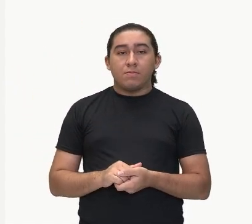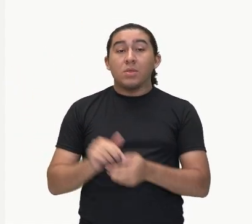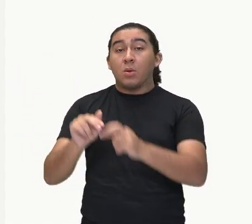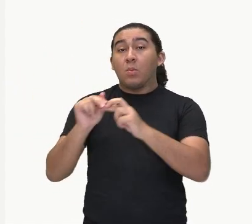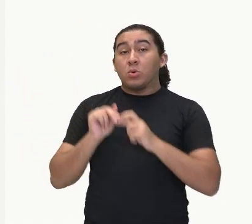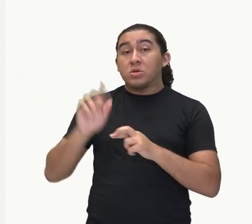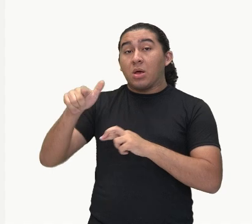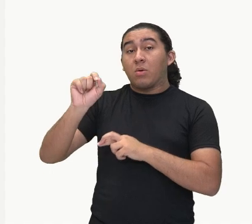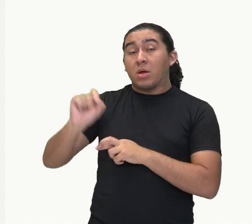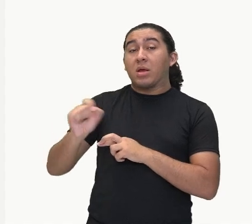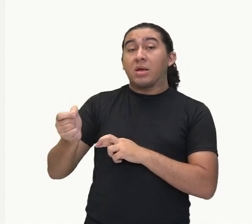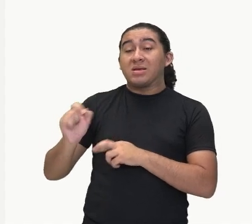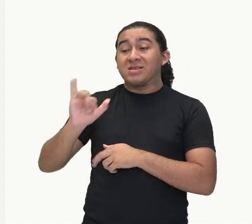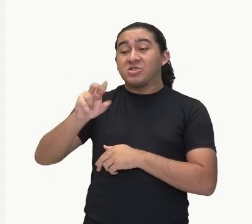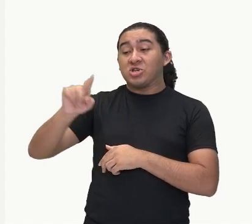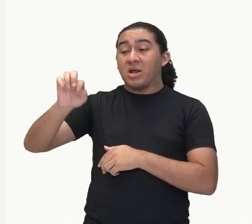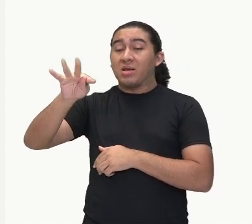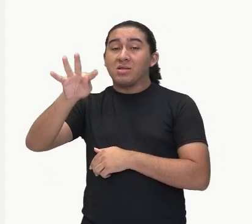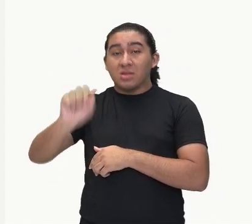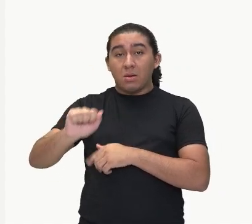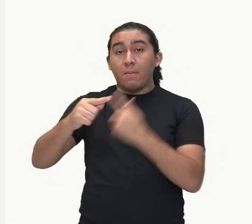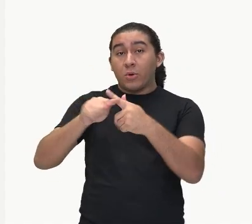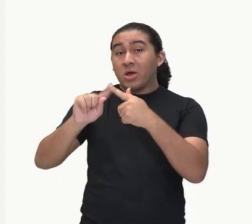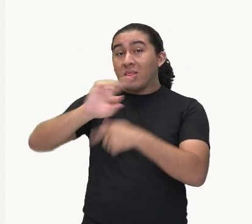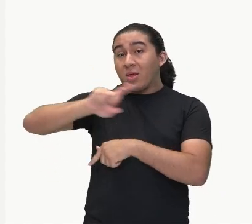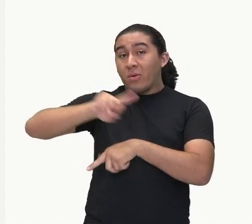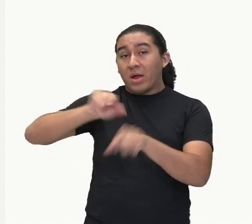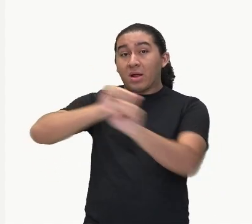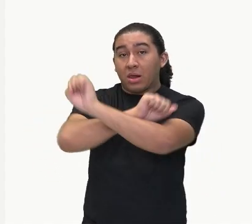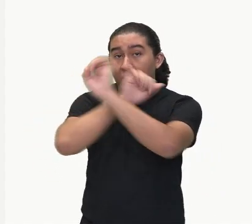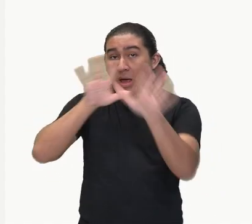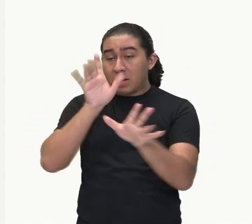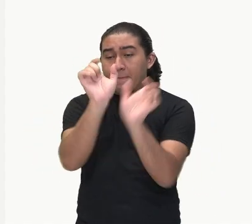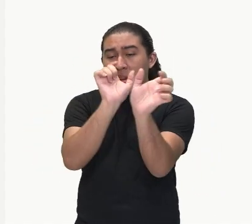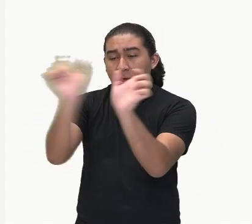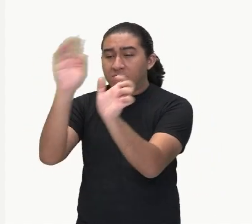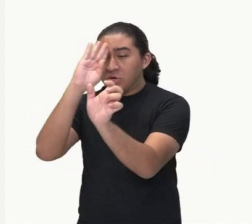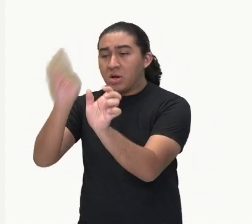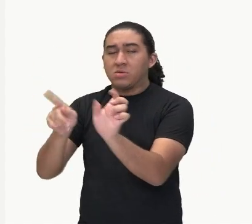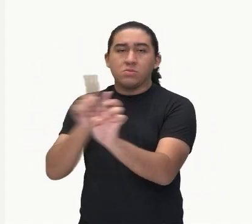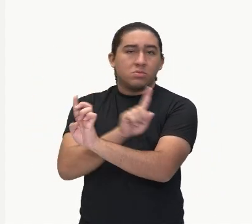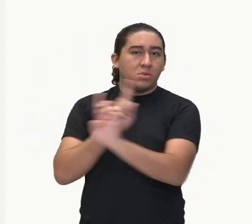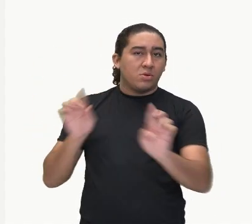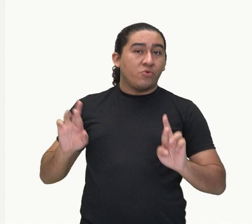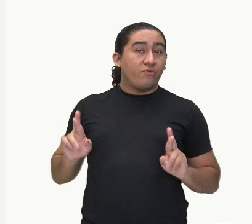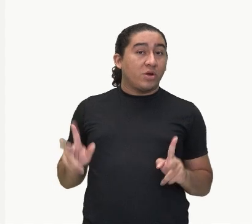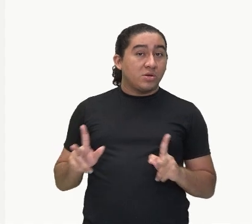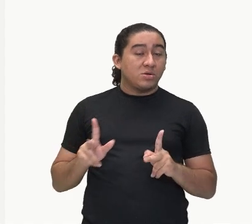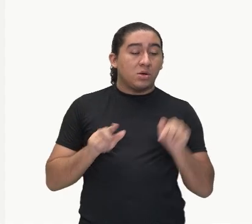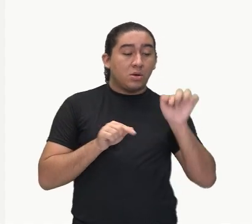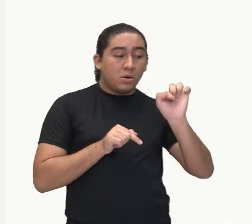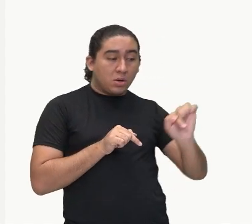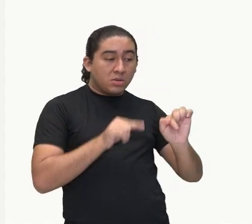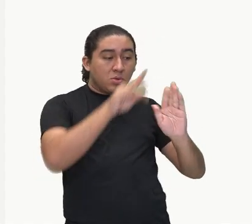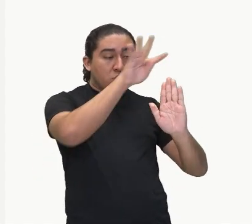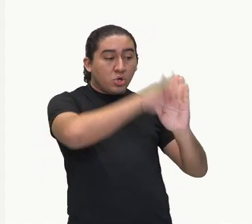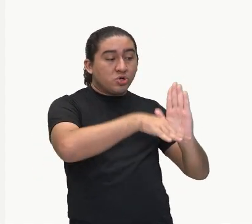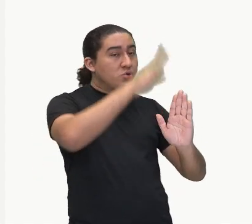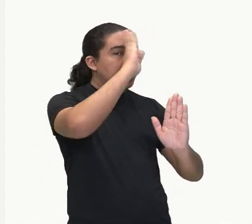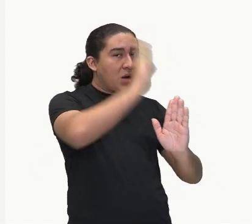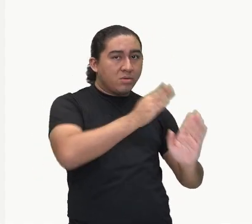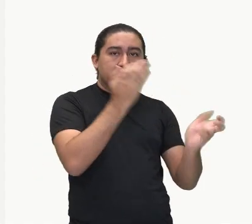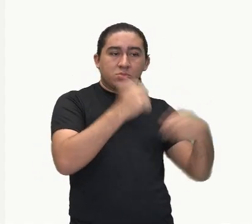a interpretação indireta, porque não está bem claro. Já no naturalismo, a interpretação é